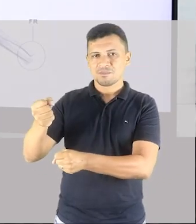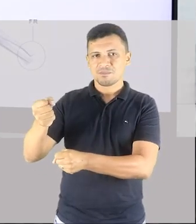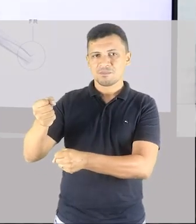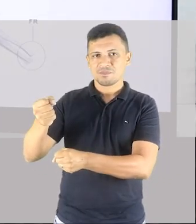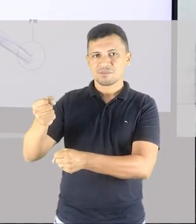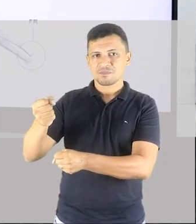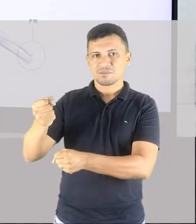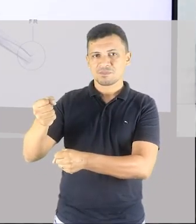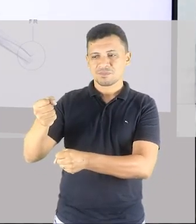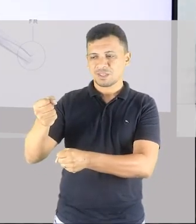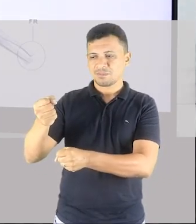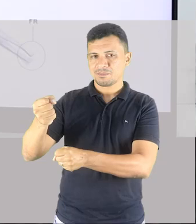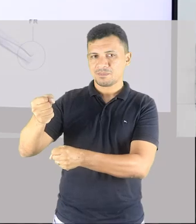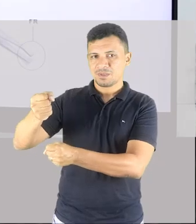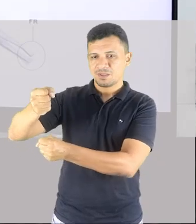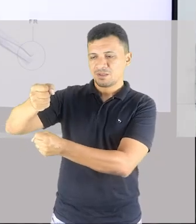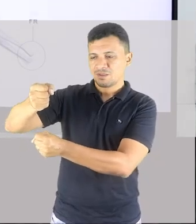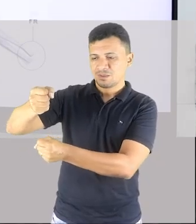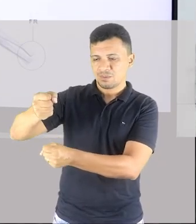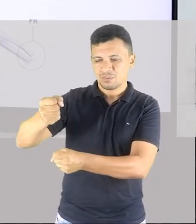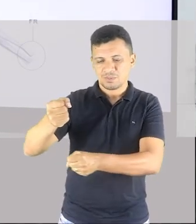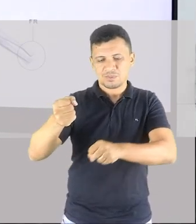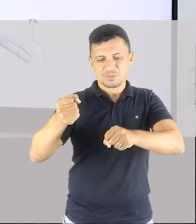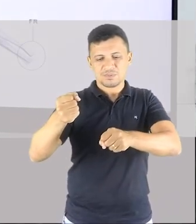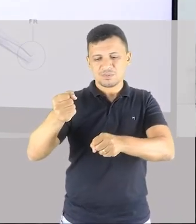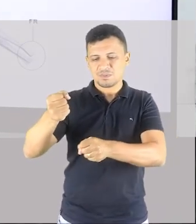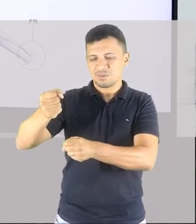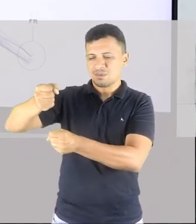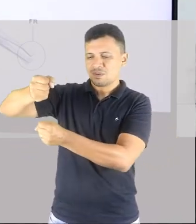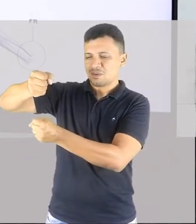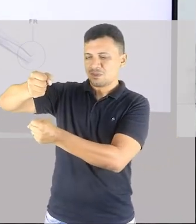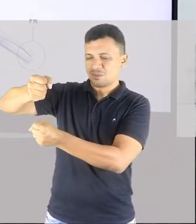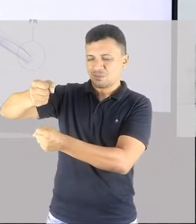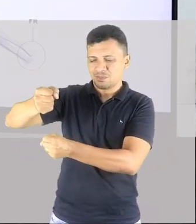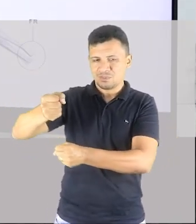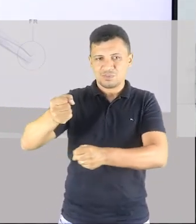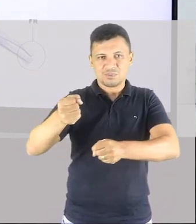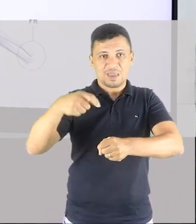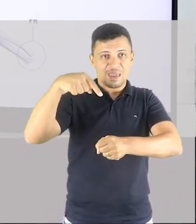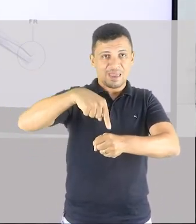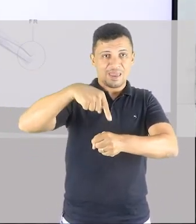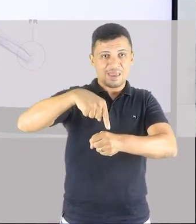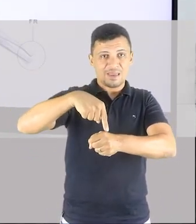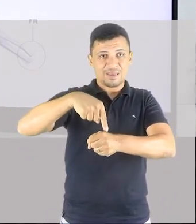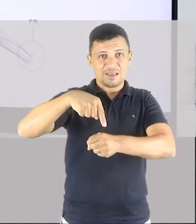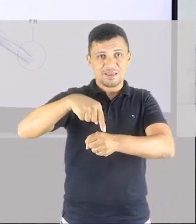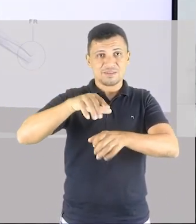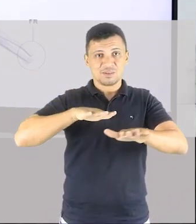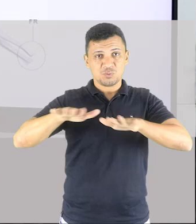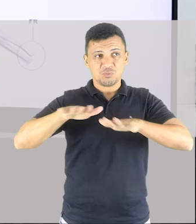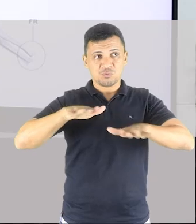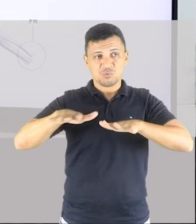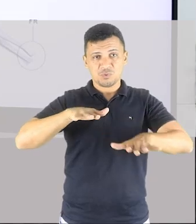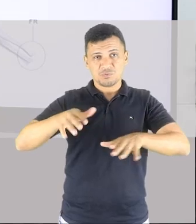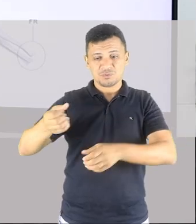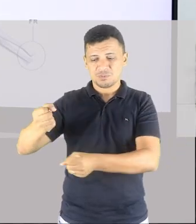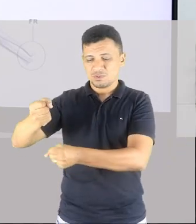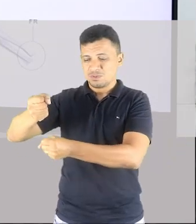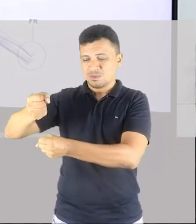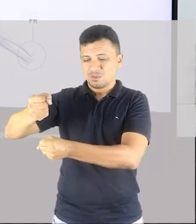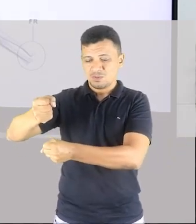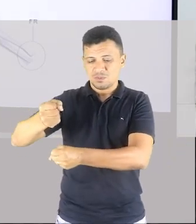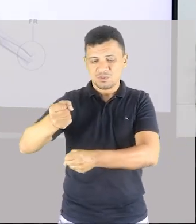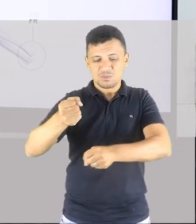mão esquerda aqui na ponta e com a mão direita você faz um movimento, ó, com a vassoura. Então essa mão aqui, ó,